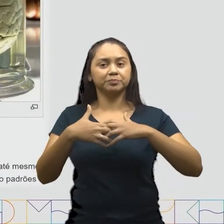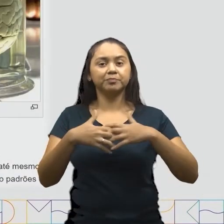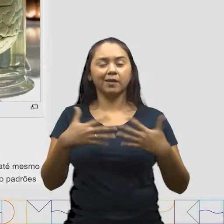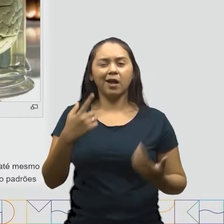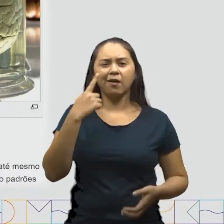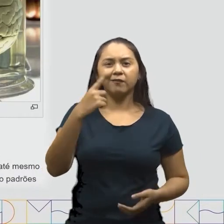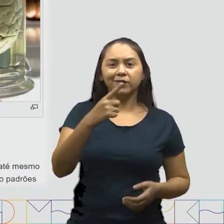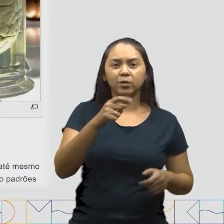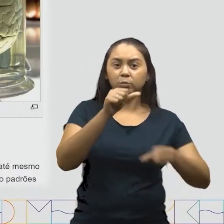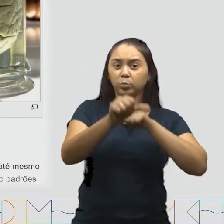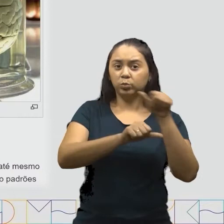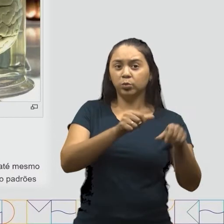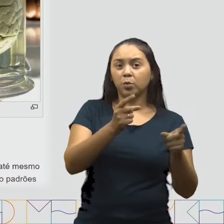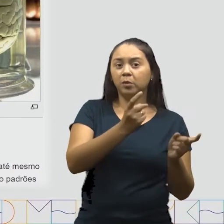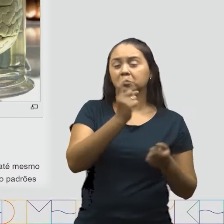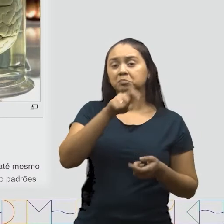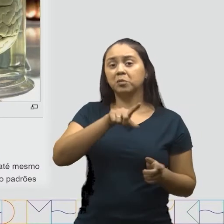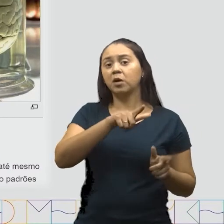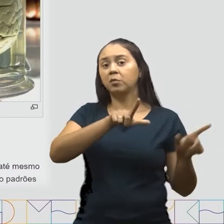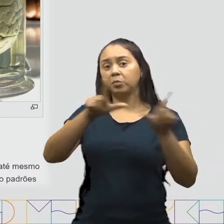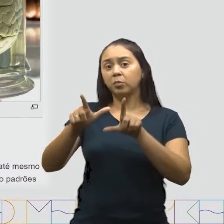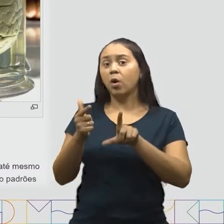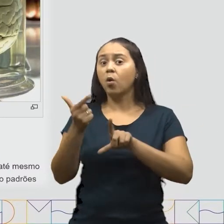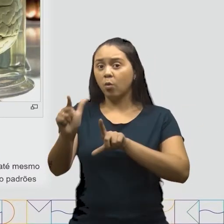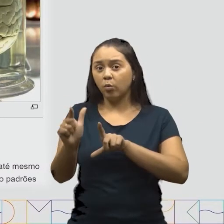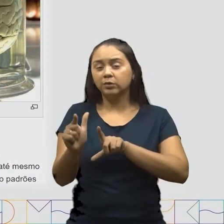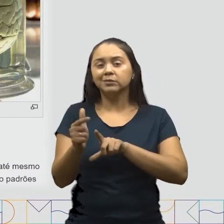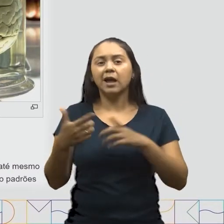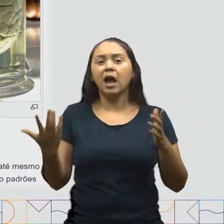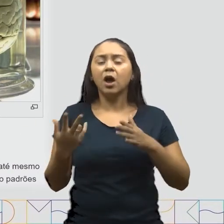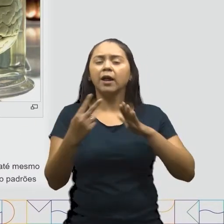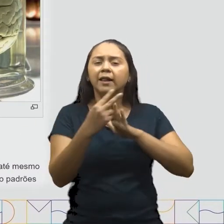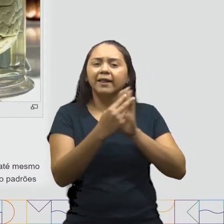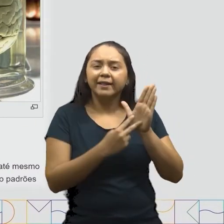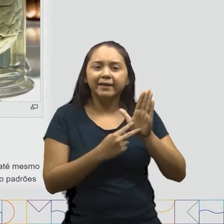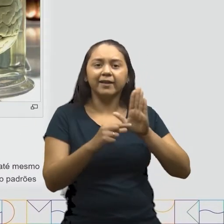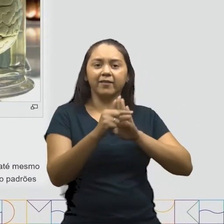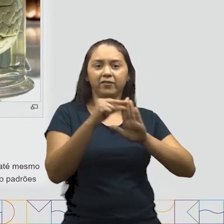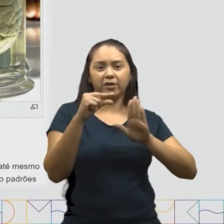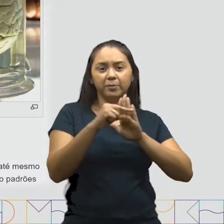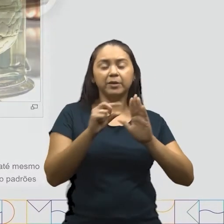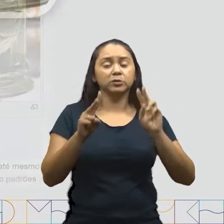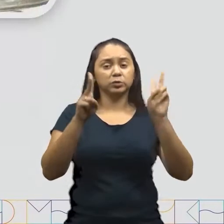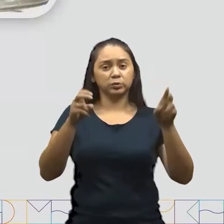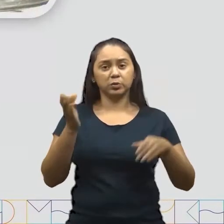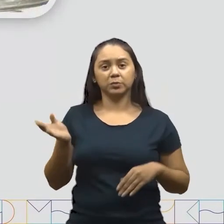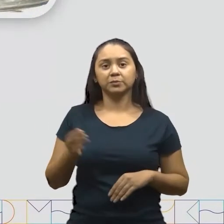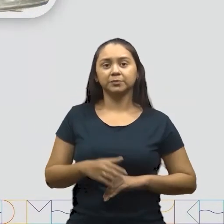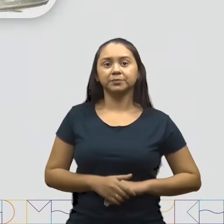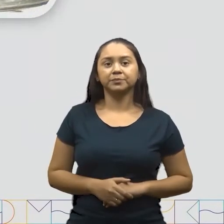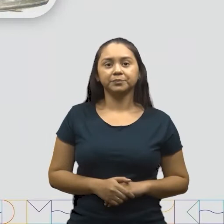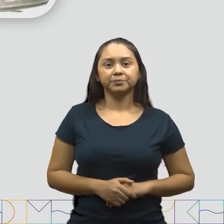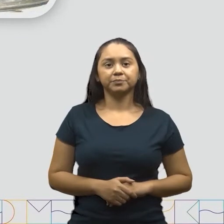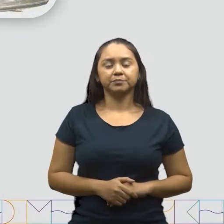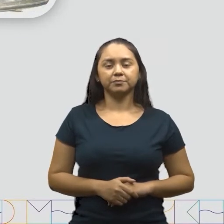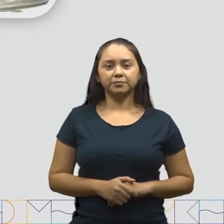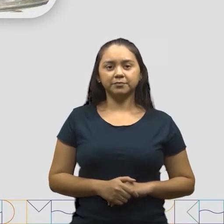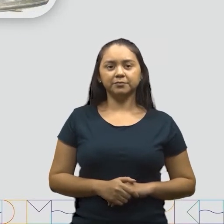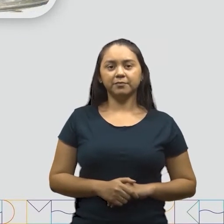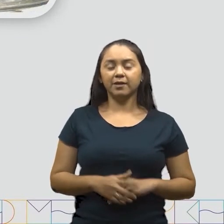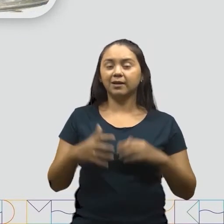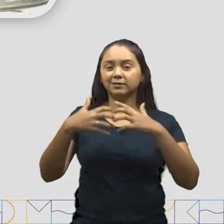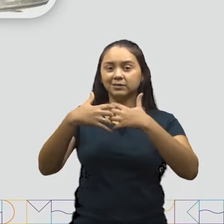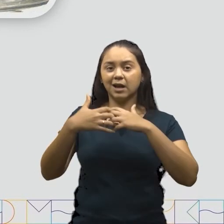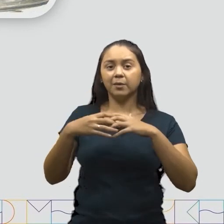Fomos direcionados para outra página e agora podemos ler o verbete sobre o cérebro. Cérebro, origem,